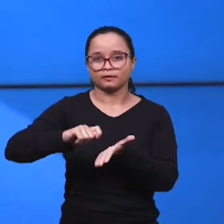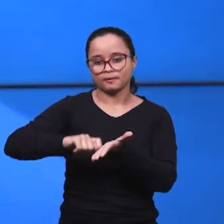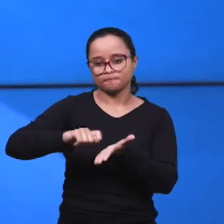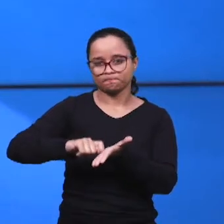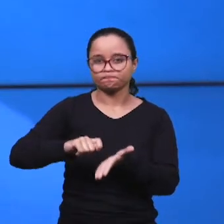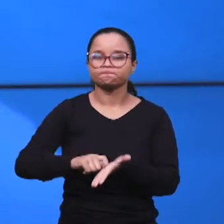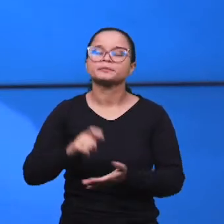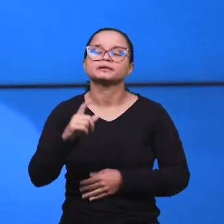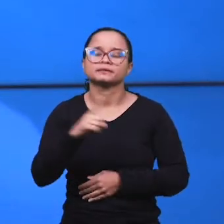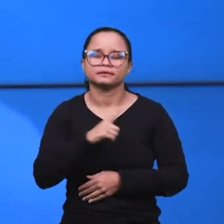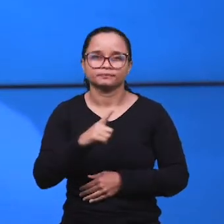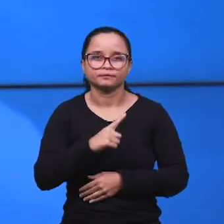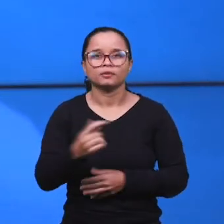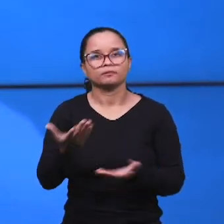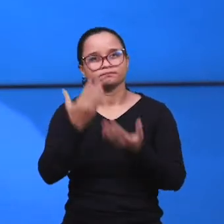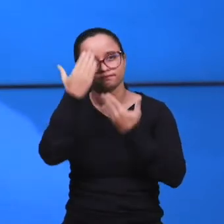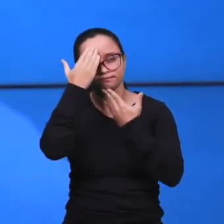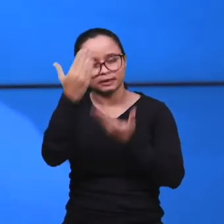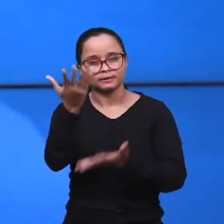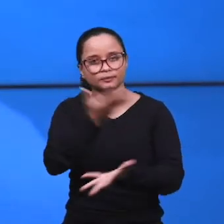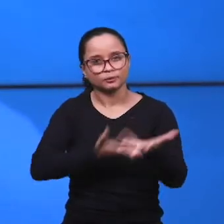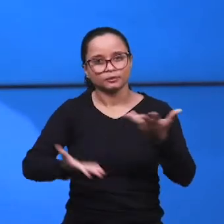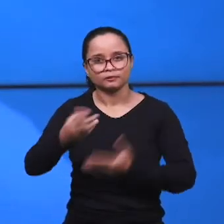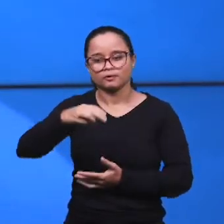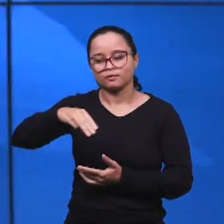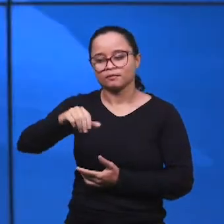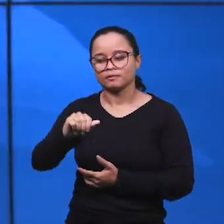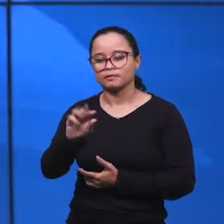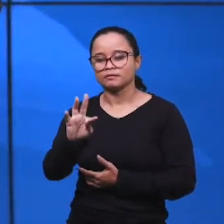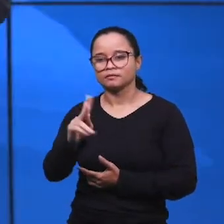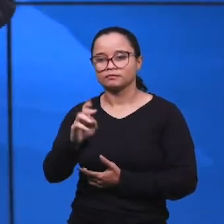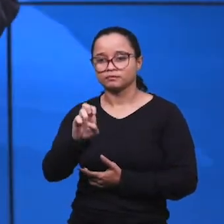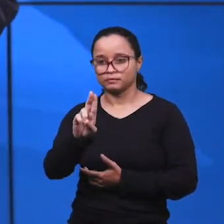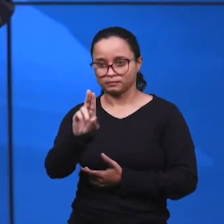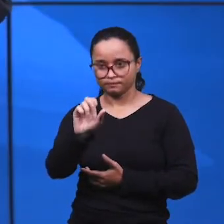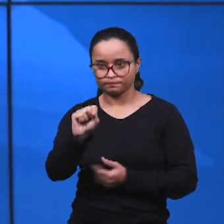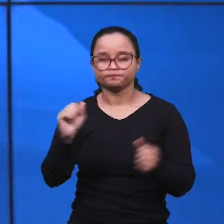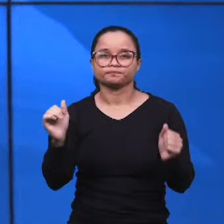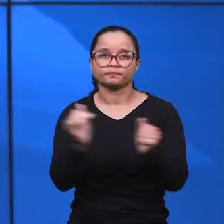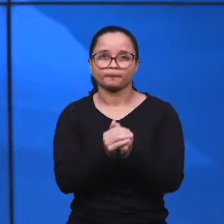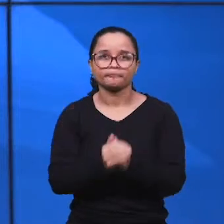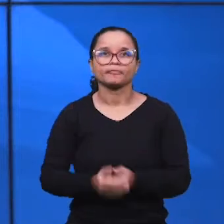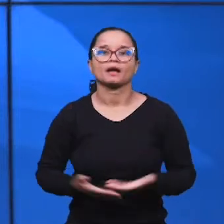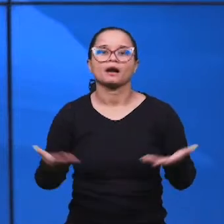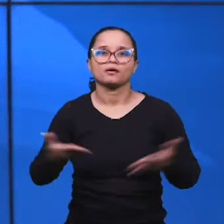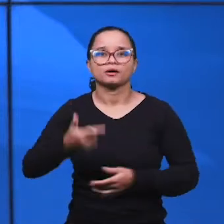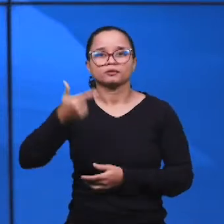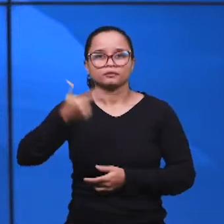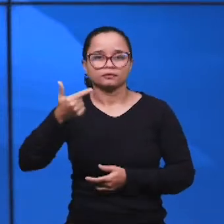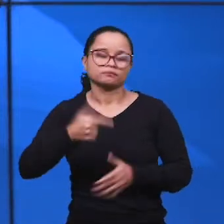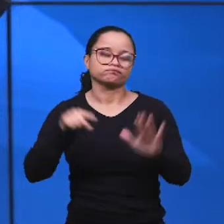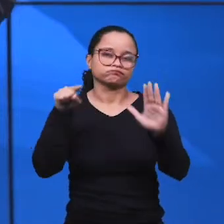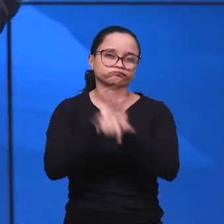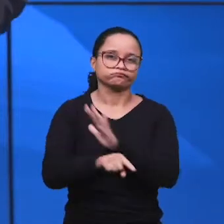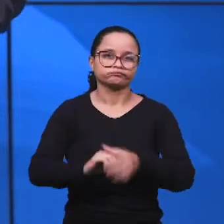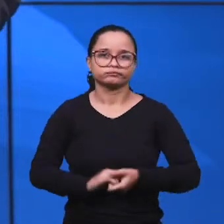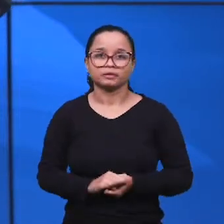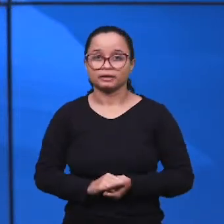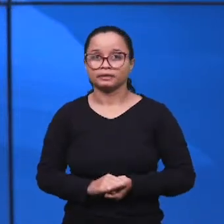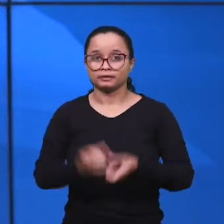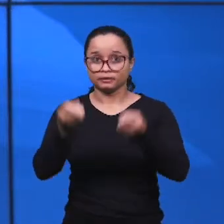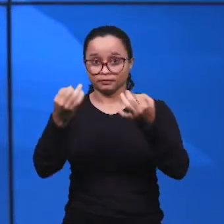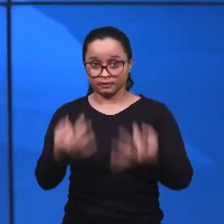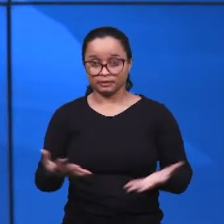então, pela sua participação, Mateus, que Deus abençoe. Amém, irmãos? Partindo para a nossa segunda pergunta, ela diz assim, vamos